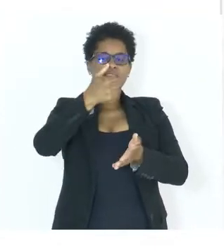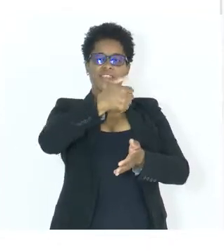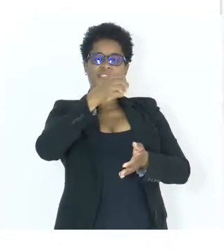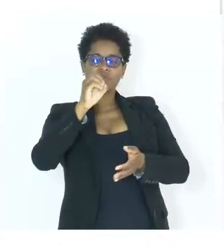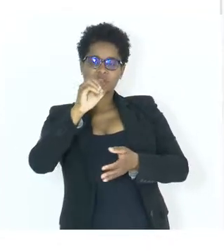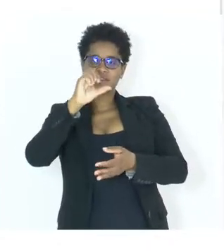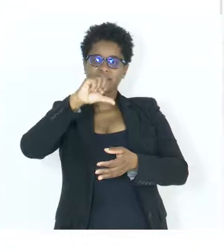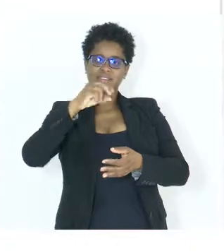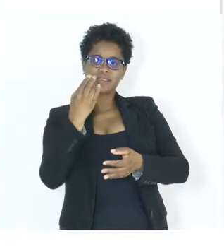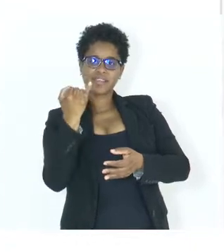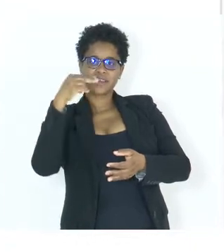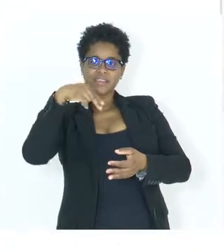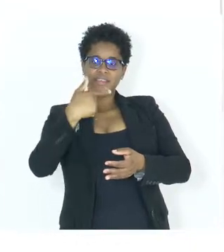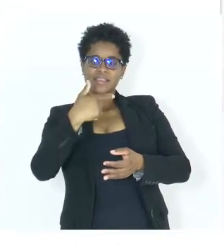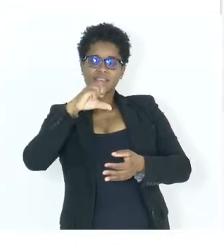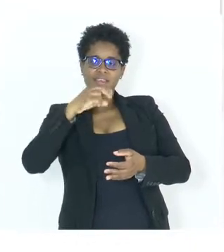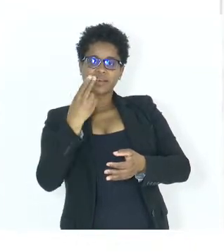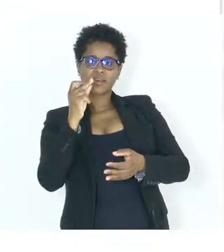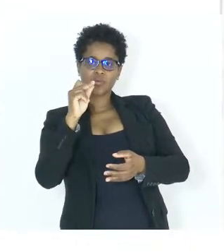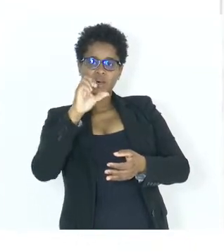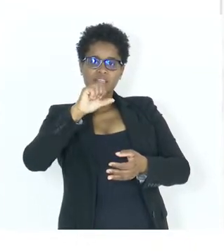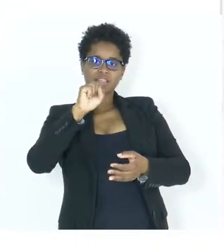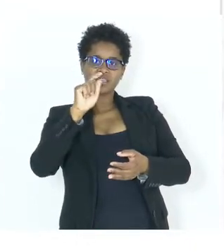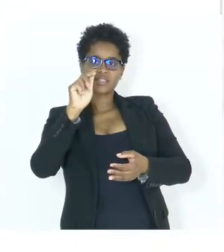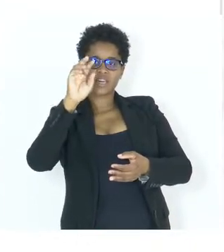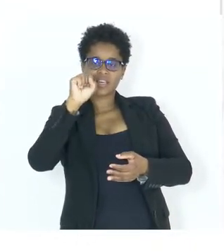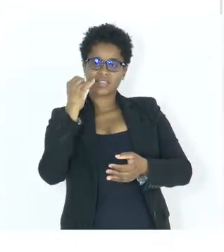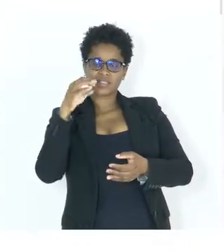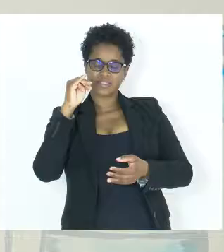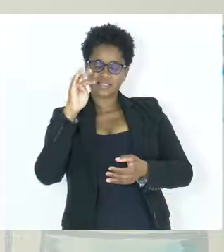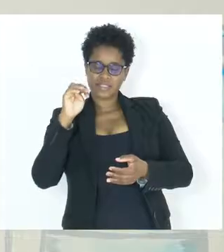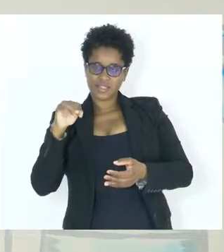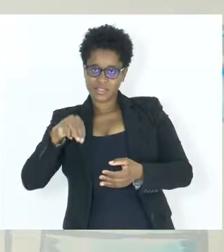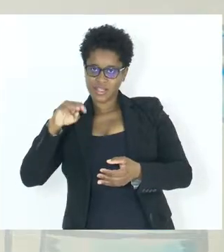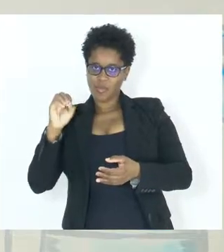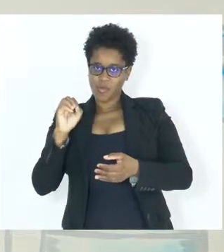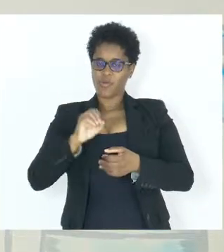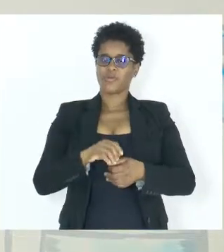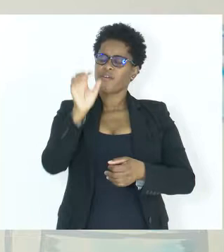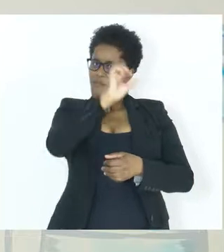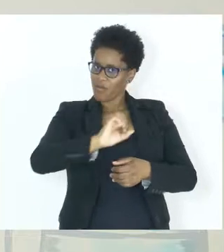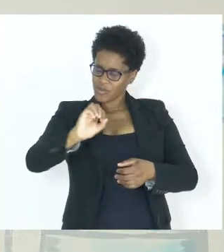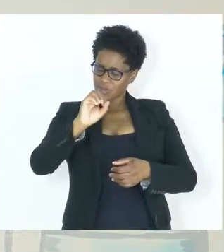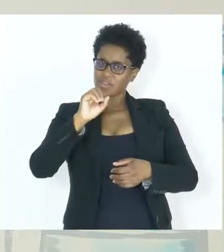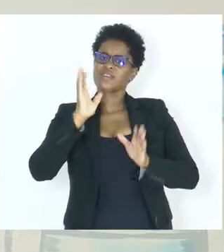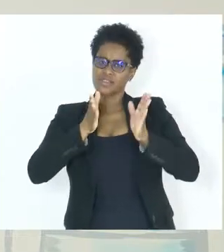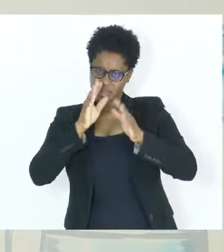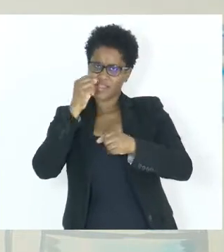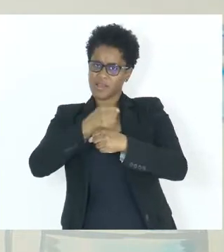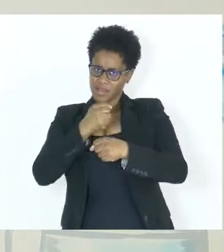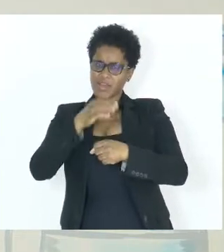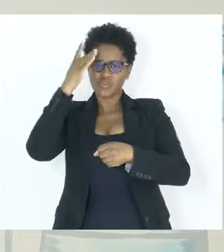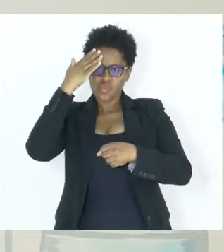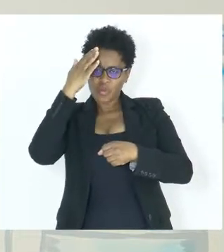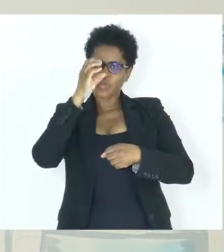50º. Vocês podem observar ali, tem o 50º. Vocês já trabalharam números